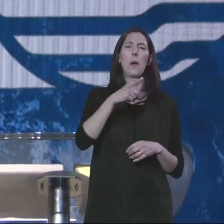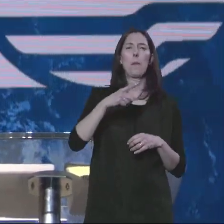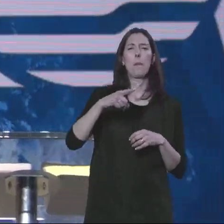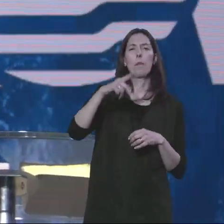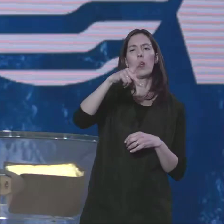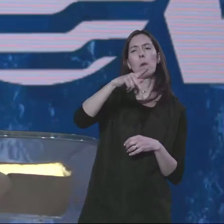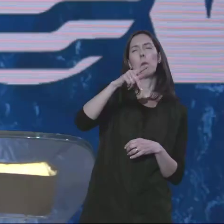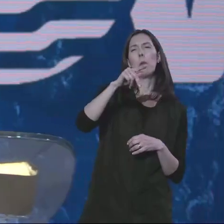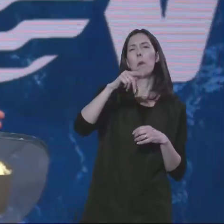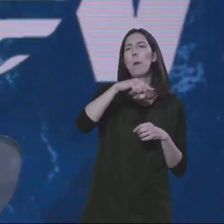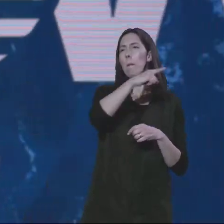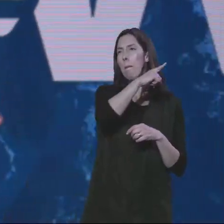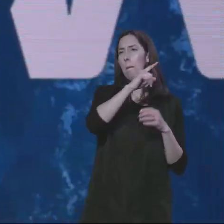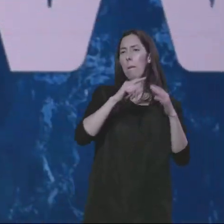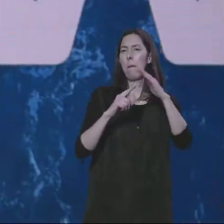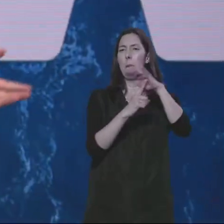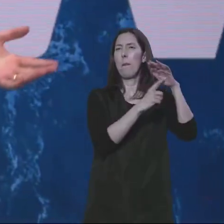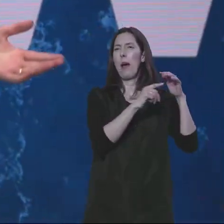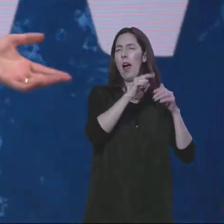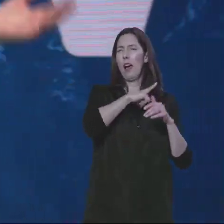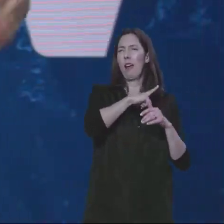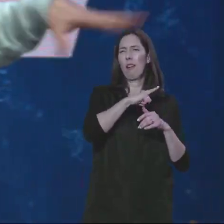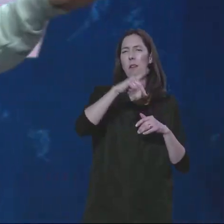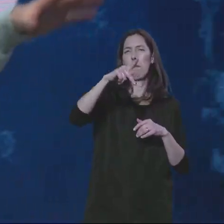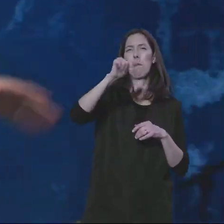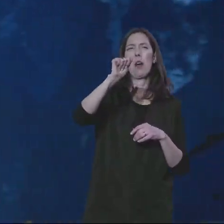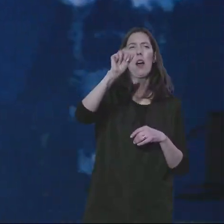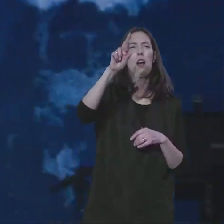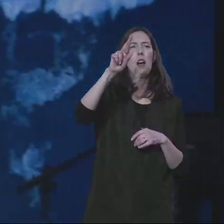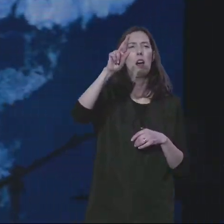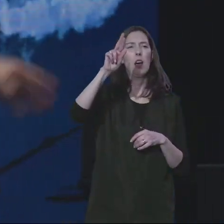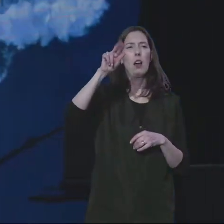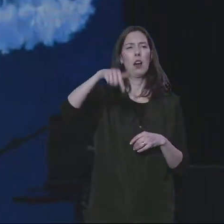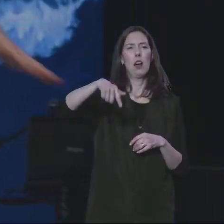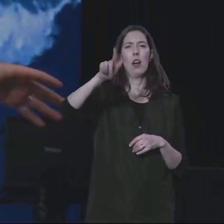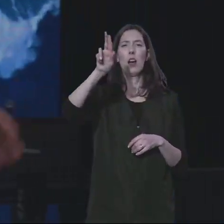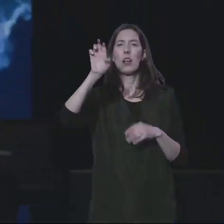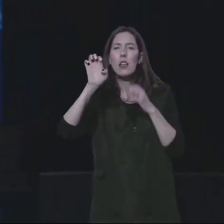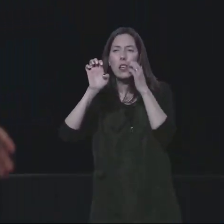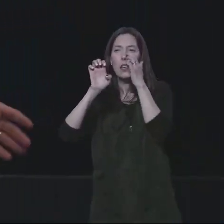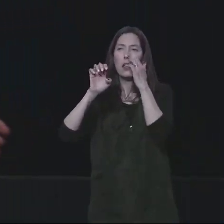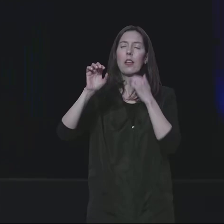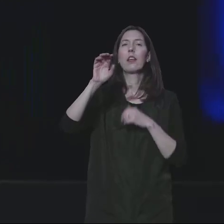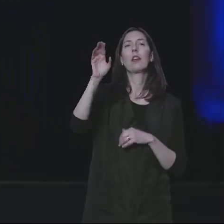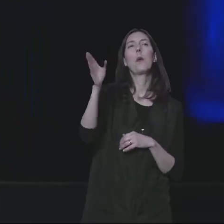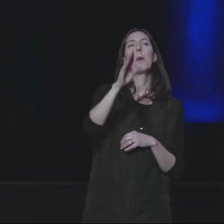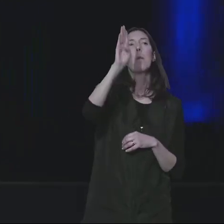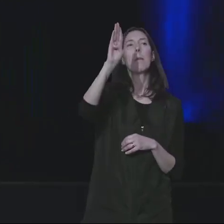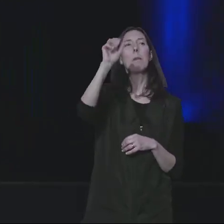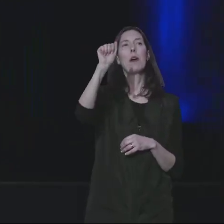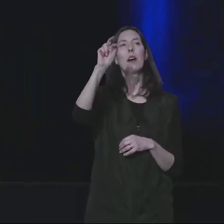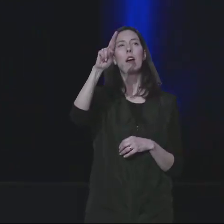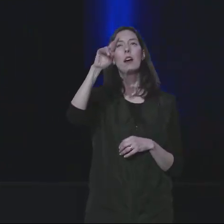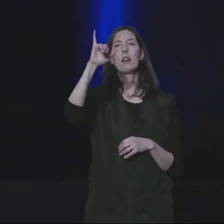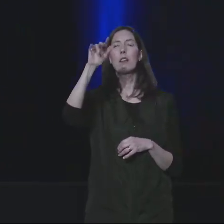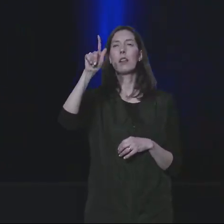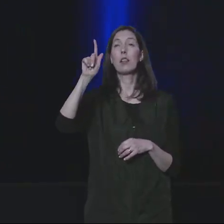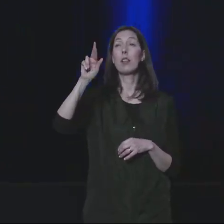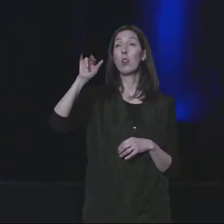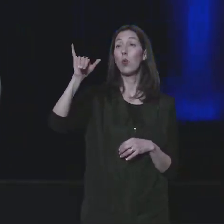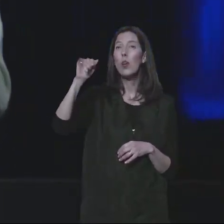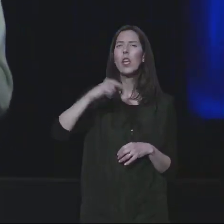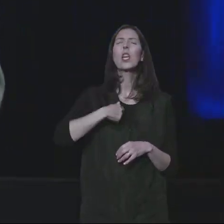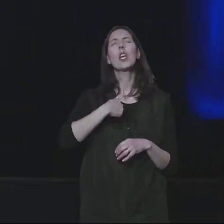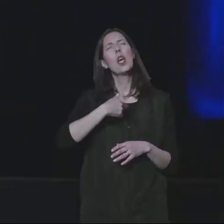E geralmente eu vou lá, e teve épocas que, hoje eu estou andando de bicicleta, mas teve épocas que eu corria. E eu